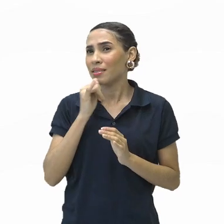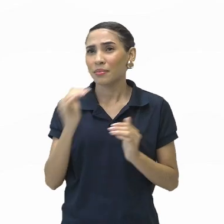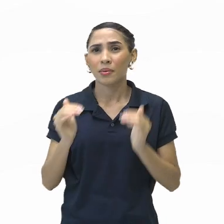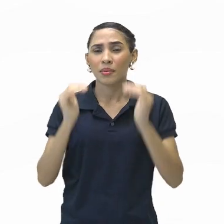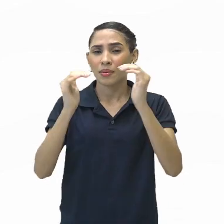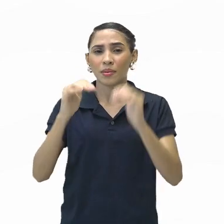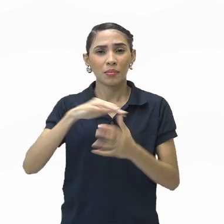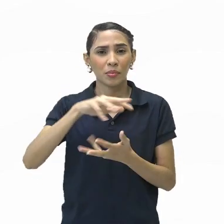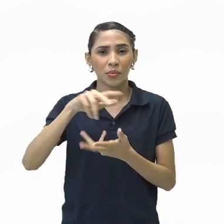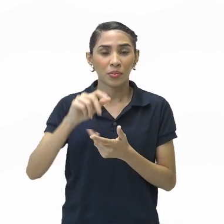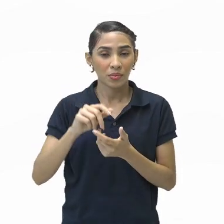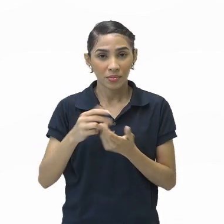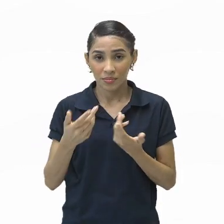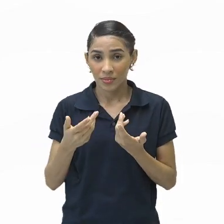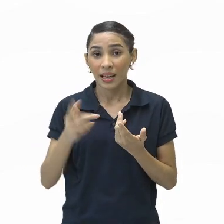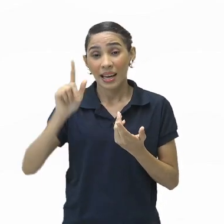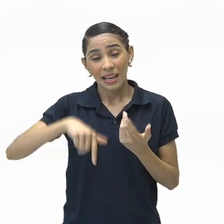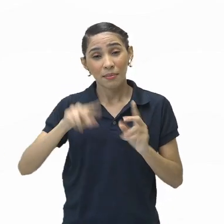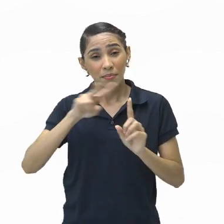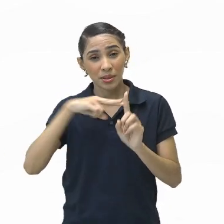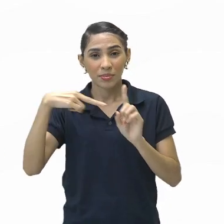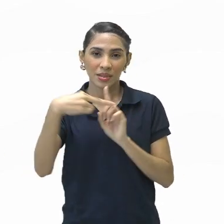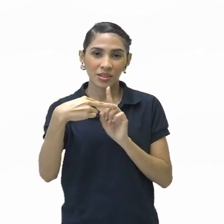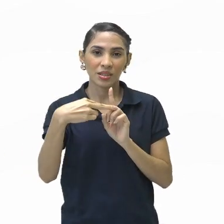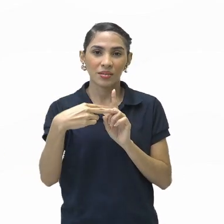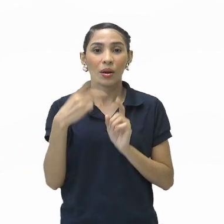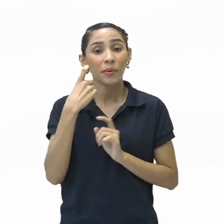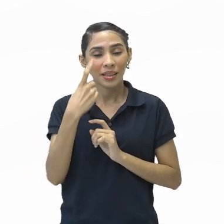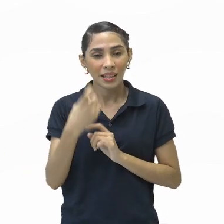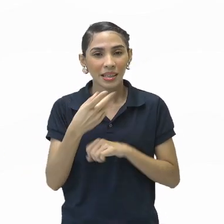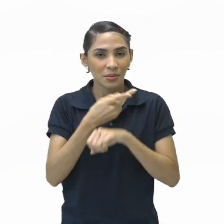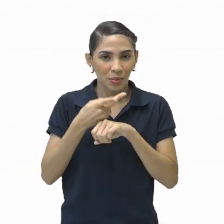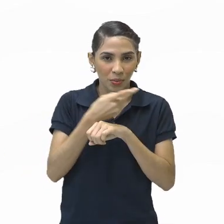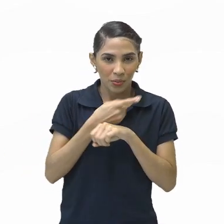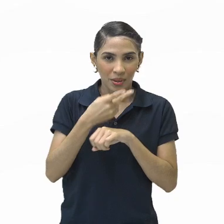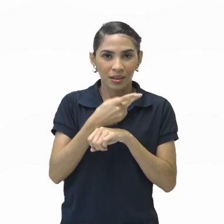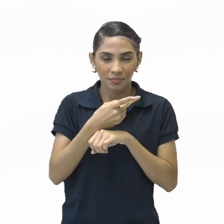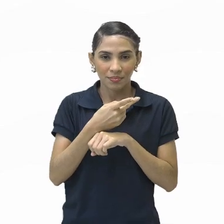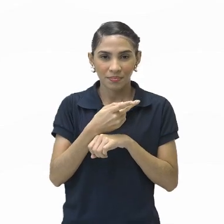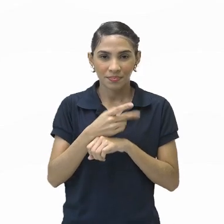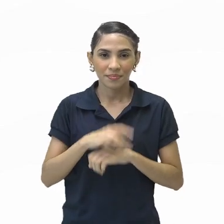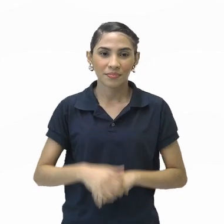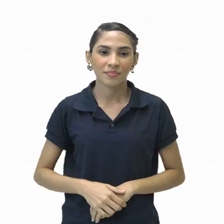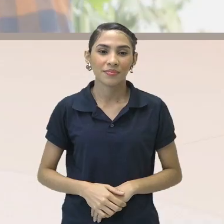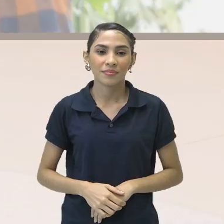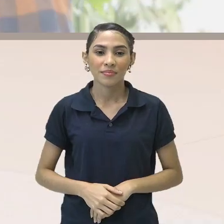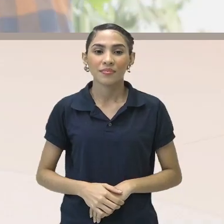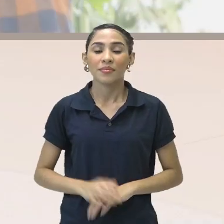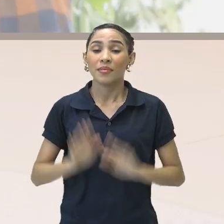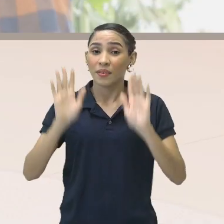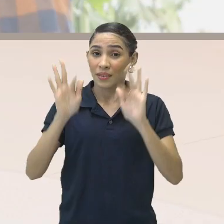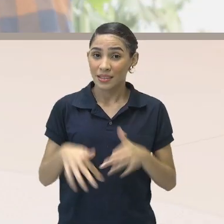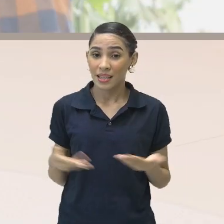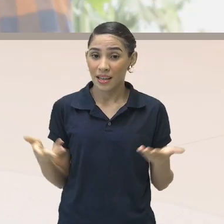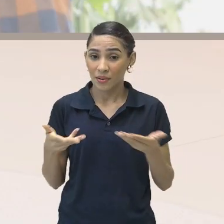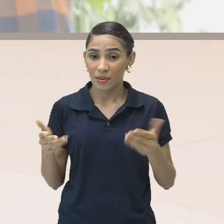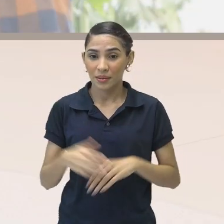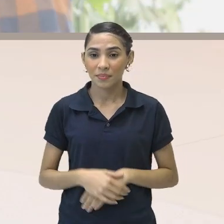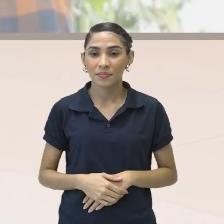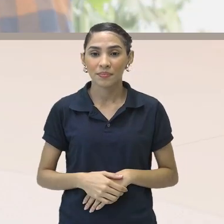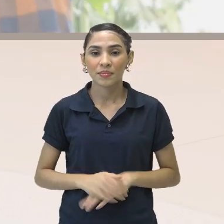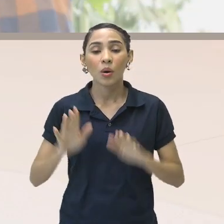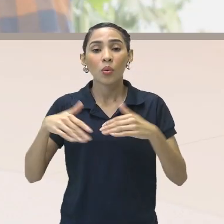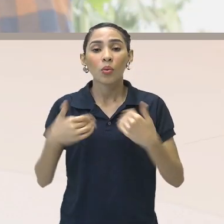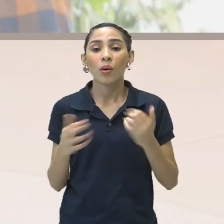mundo. Ela tem que ter essa busca, né? Essa intenção disso. Vamos finalizar essa pergunta?